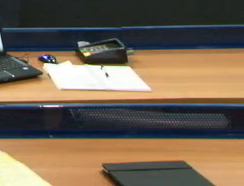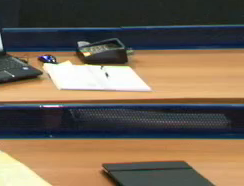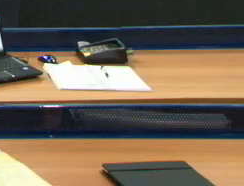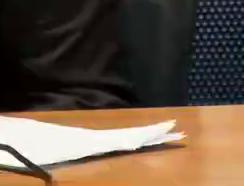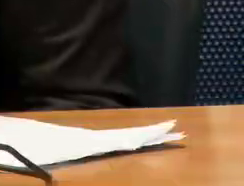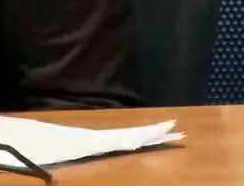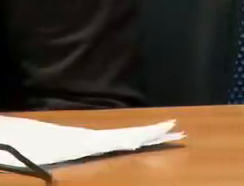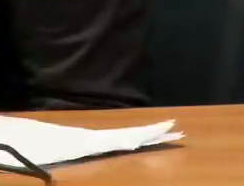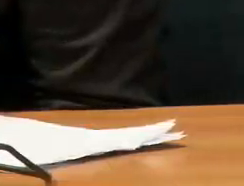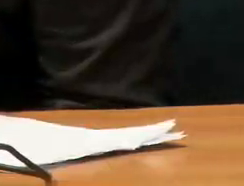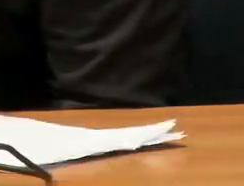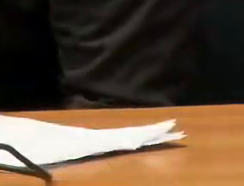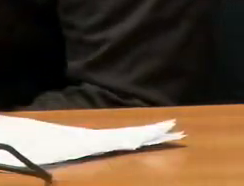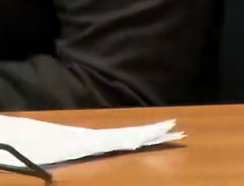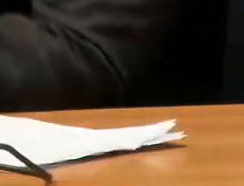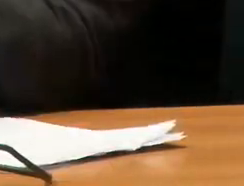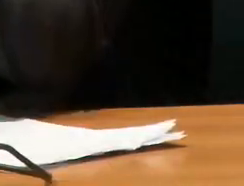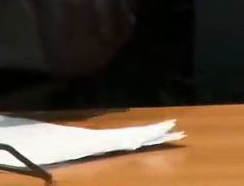mais 10 minutos.